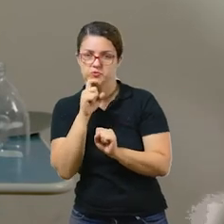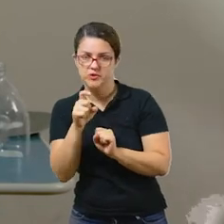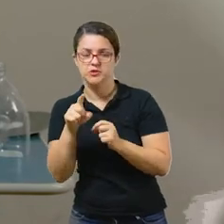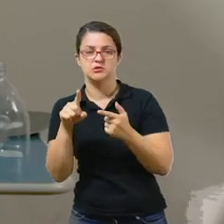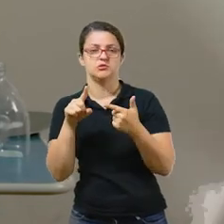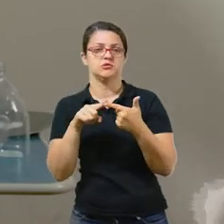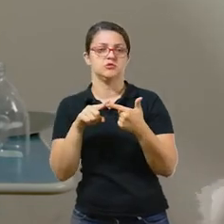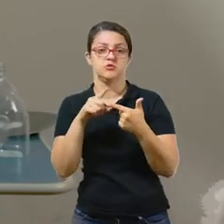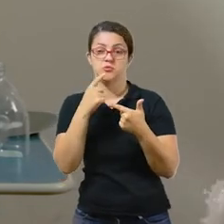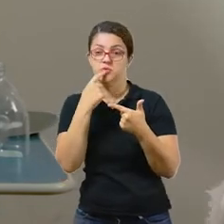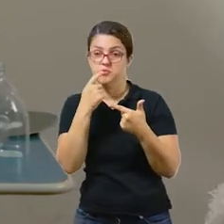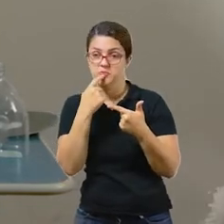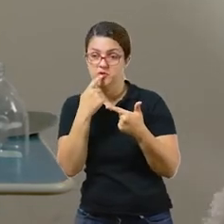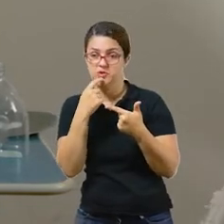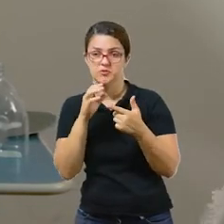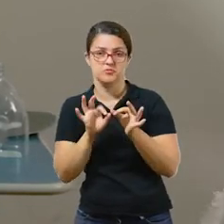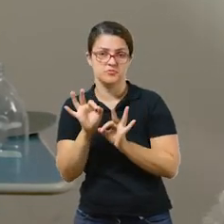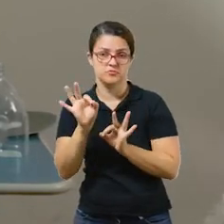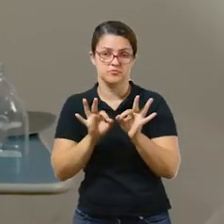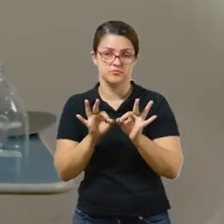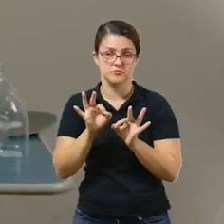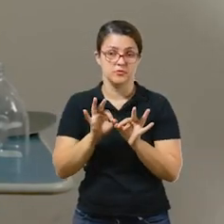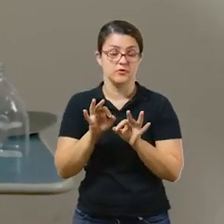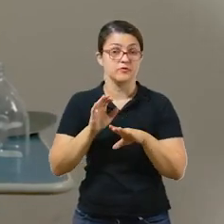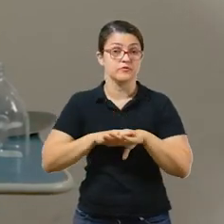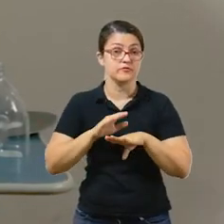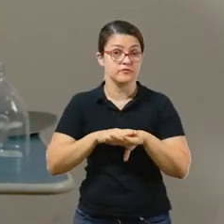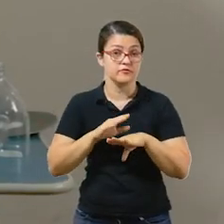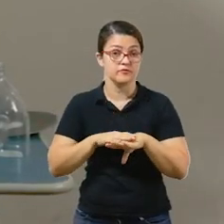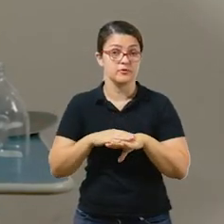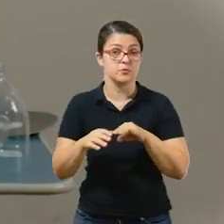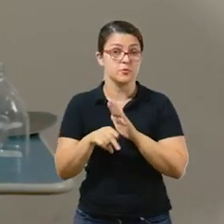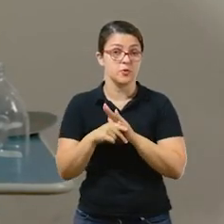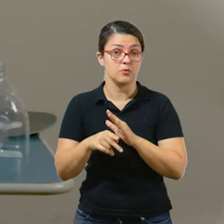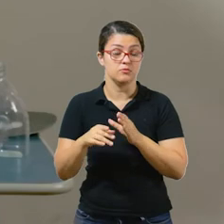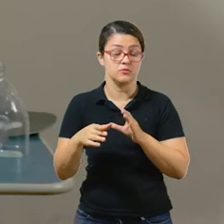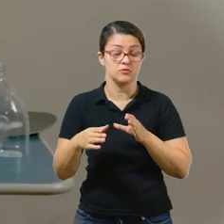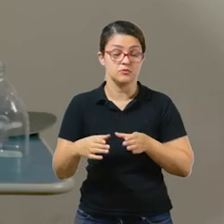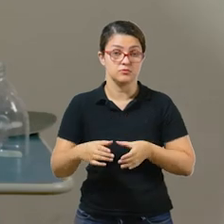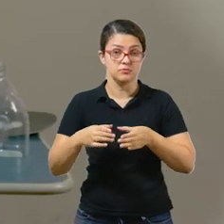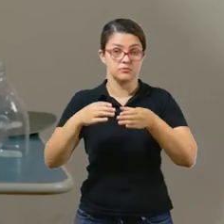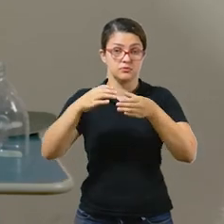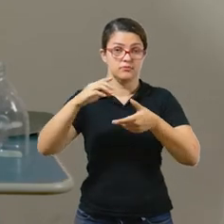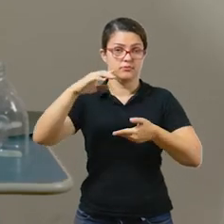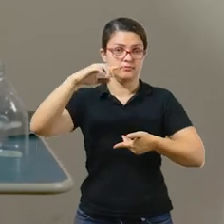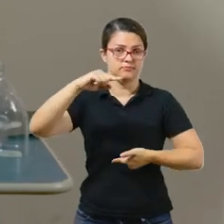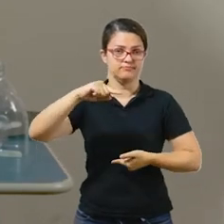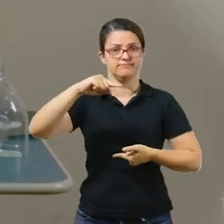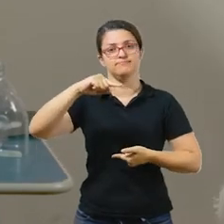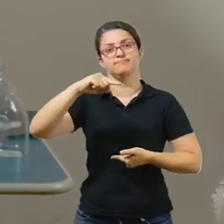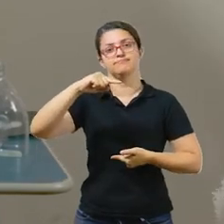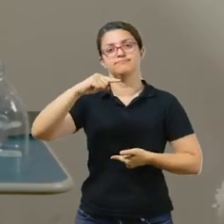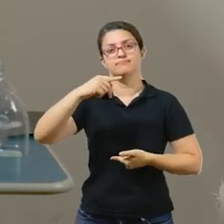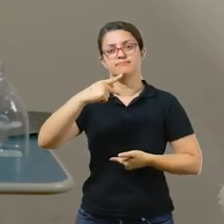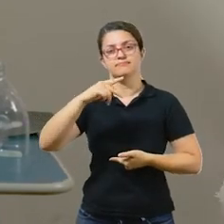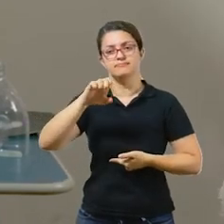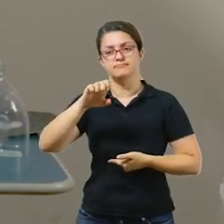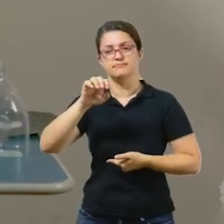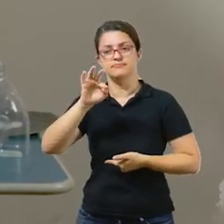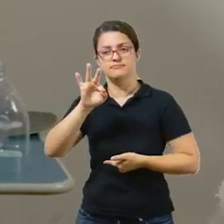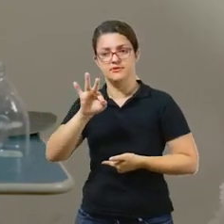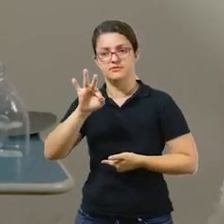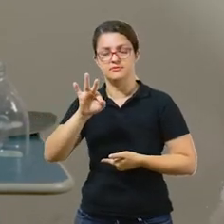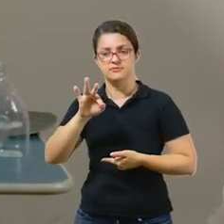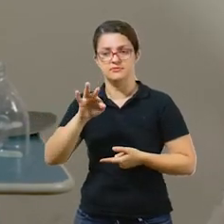verde, e temos a maçã vermelha. Essa foi feita com garrafa PET. Só corta, dobra e colocamos um papel dentro